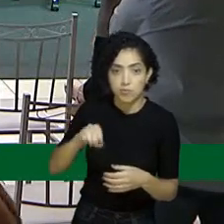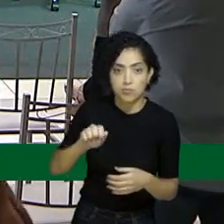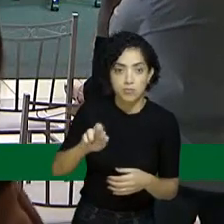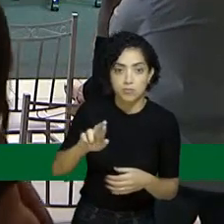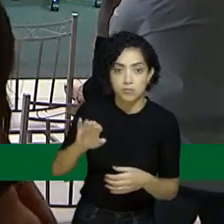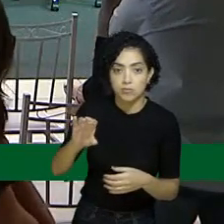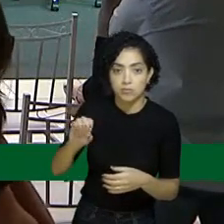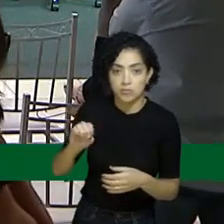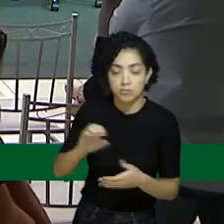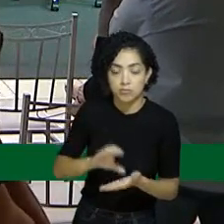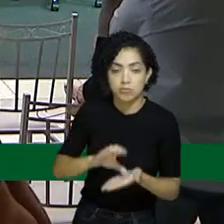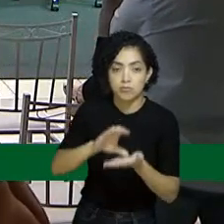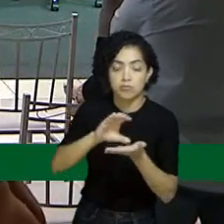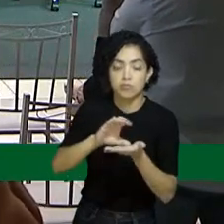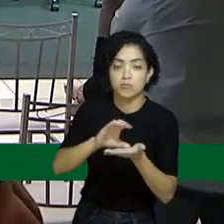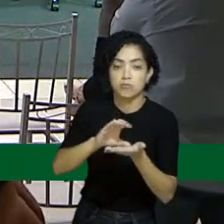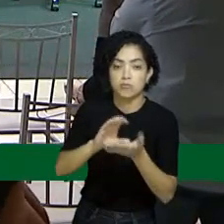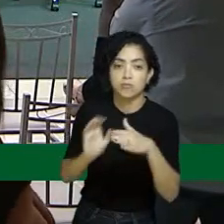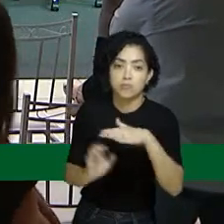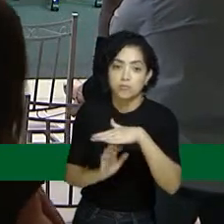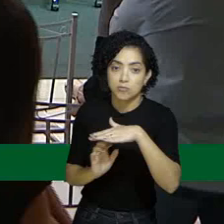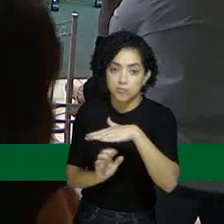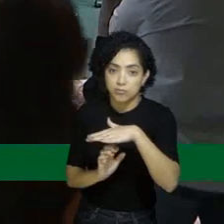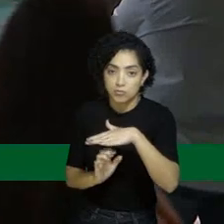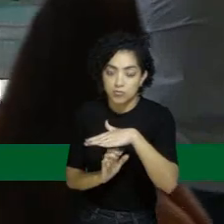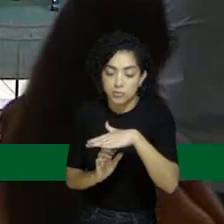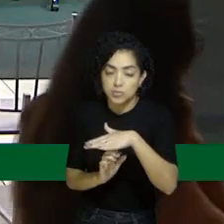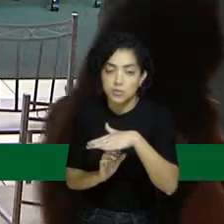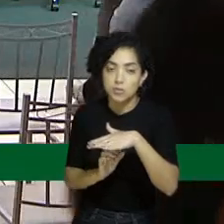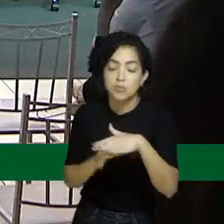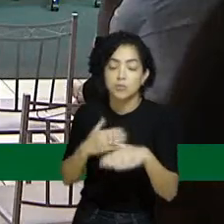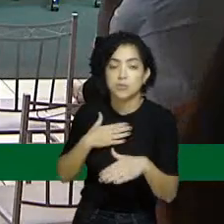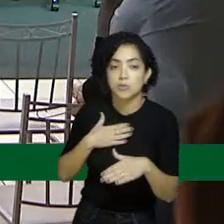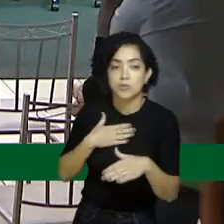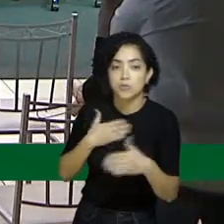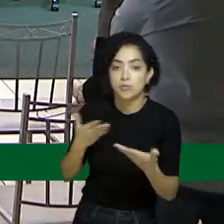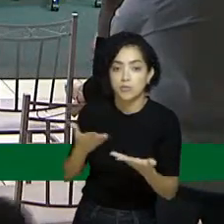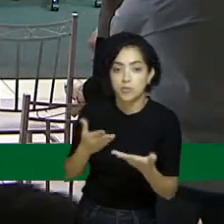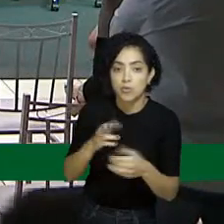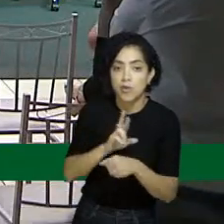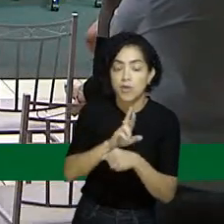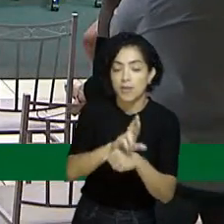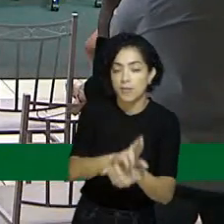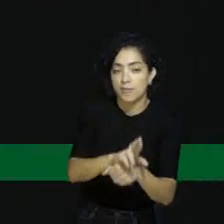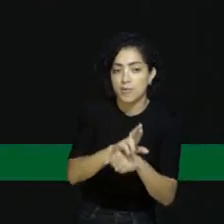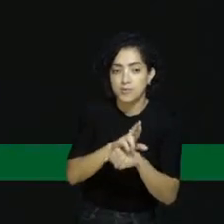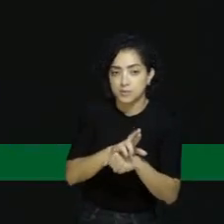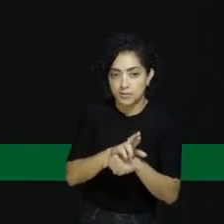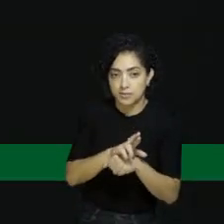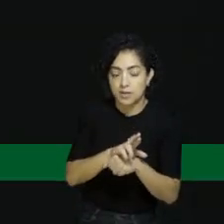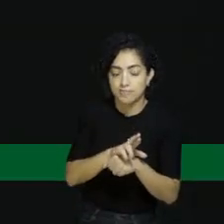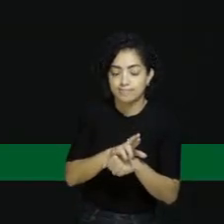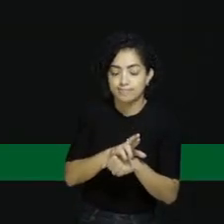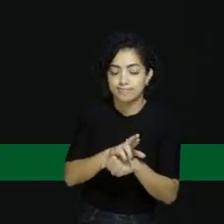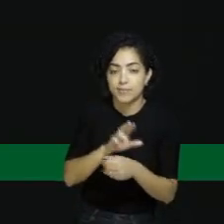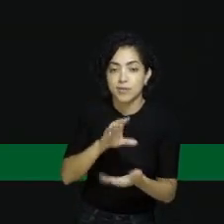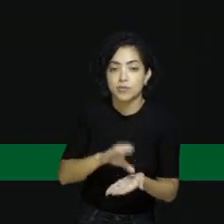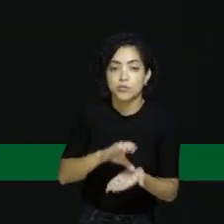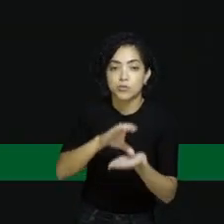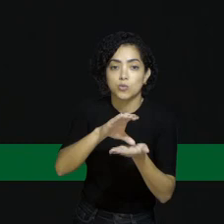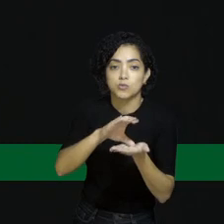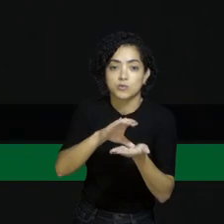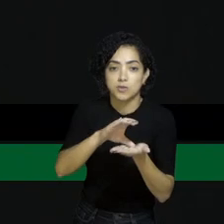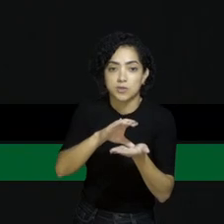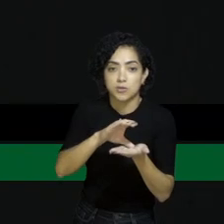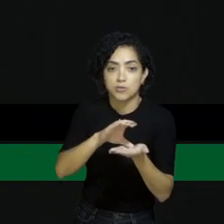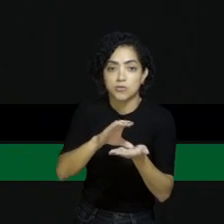do Conselho das Federações Empresariais, e coube a mim então fazer aqui a representação do Conselho. E